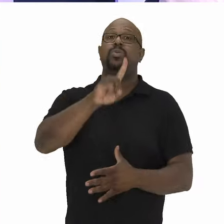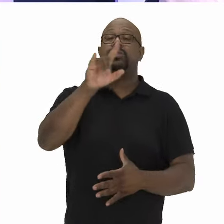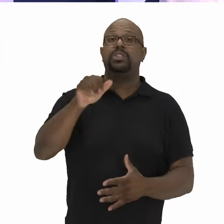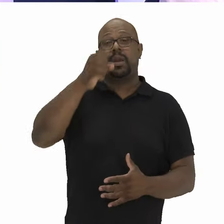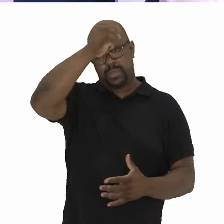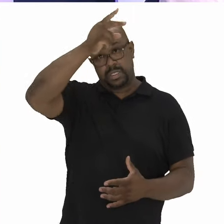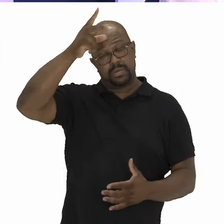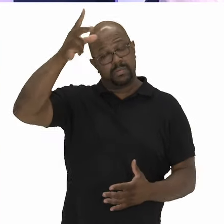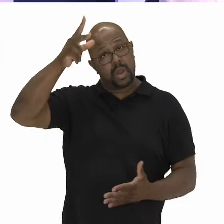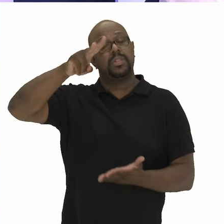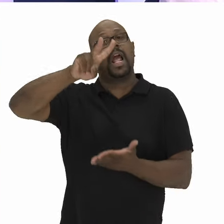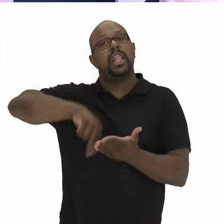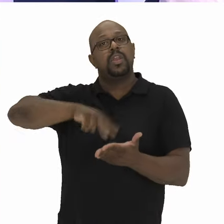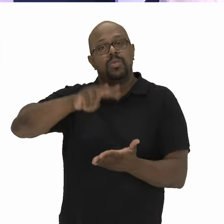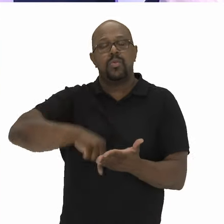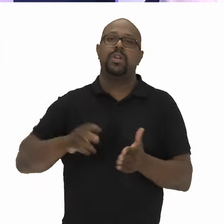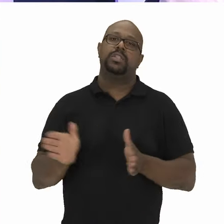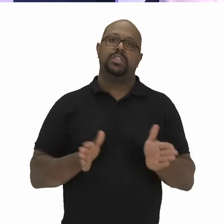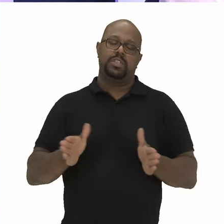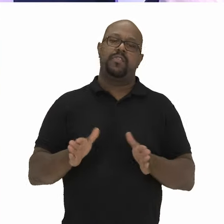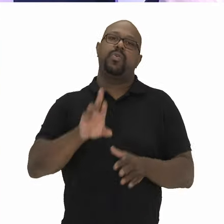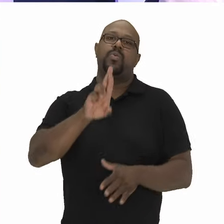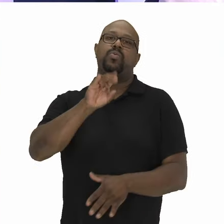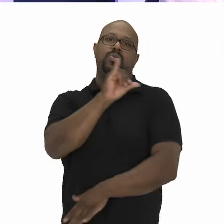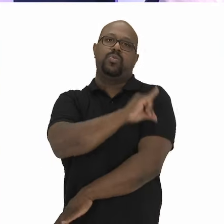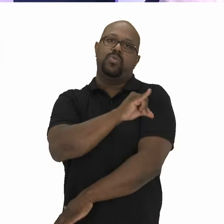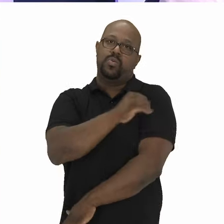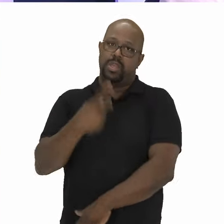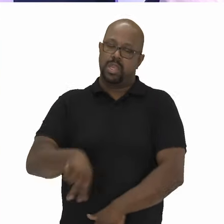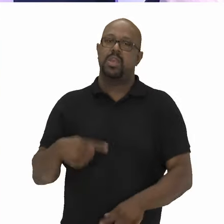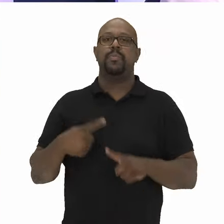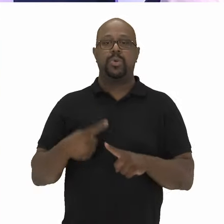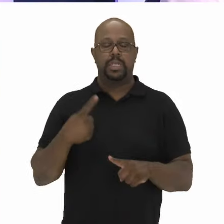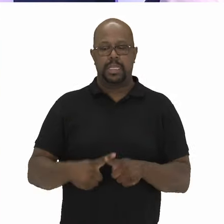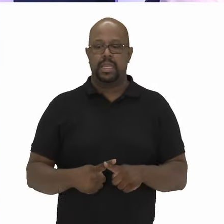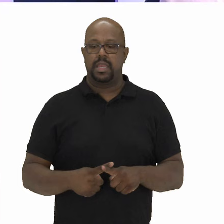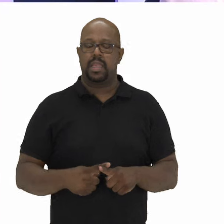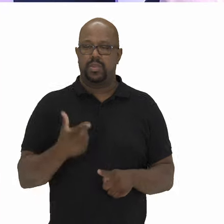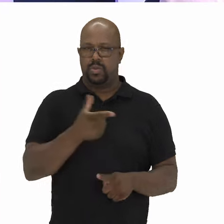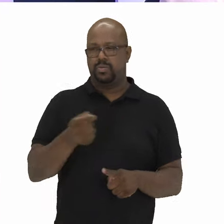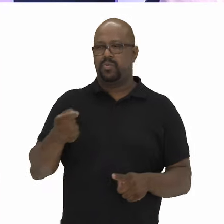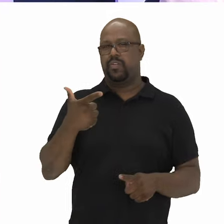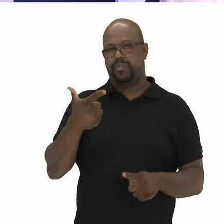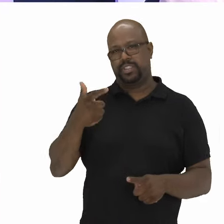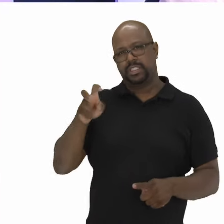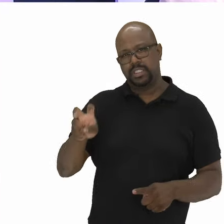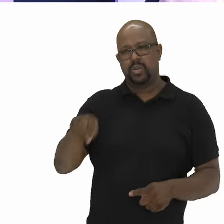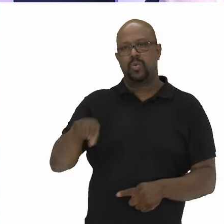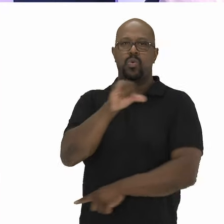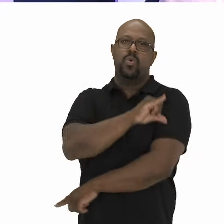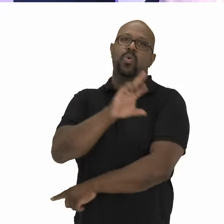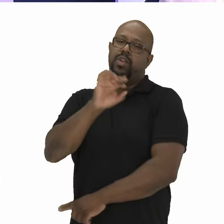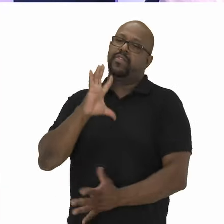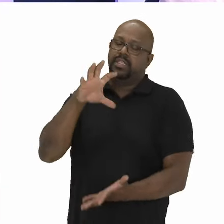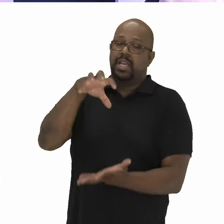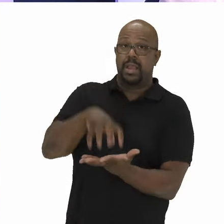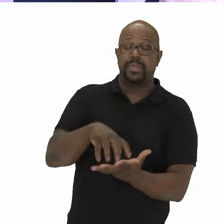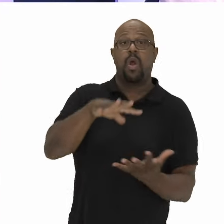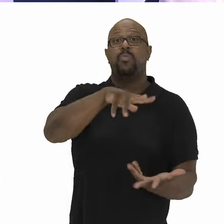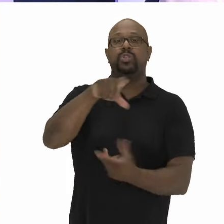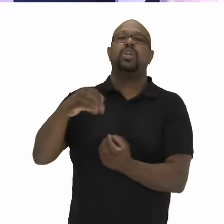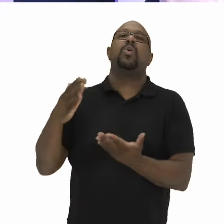criar o dia Municipal da Leitura acessível no Rio de Janeiro por quê Porque em 2025 o Rio